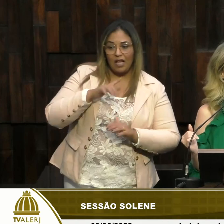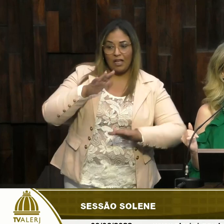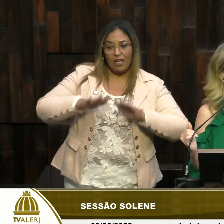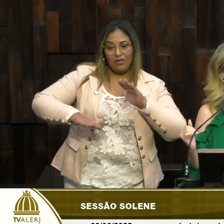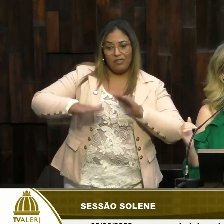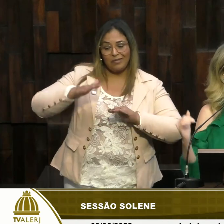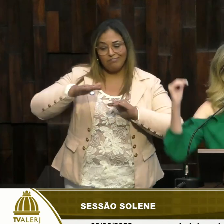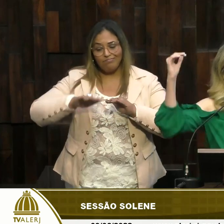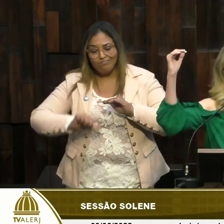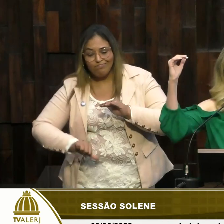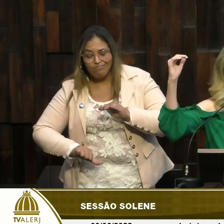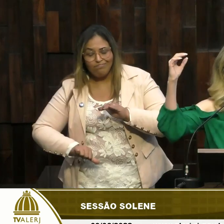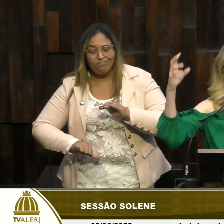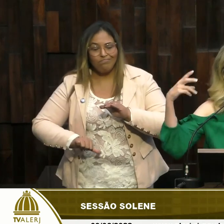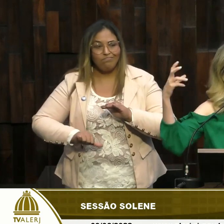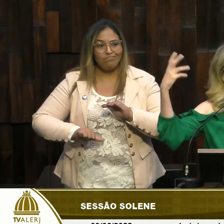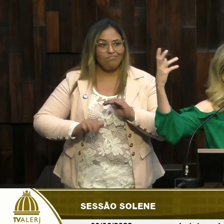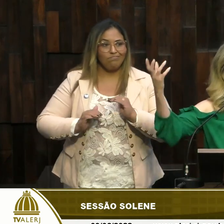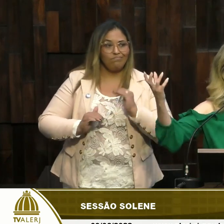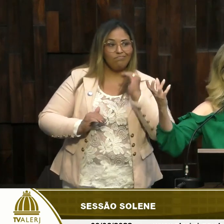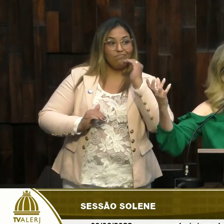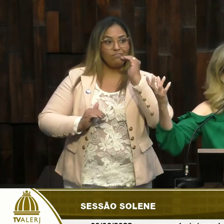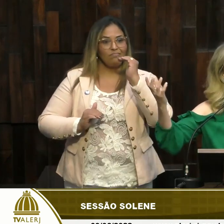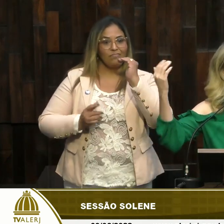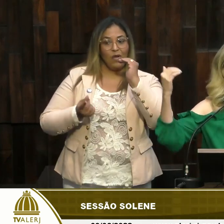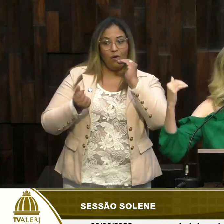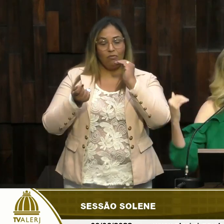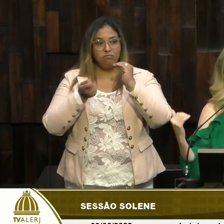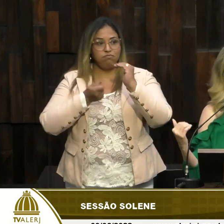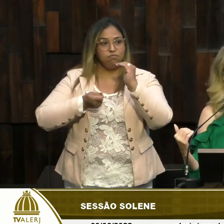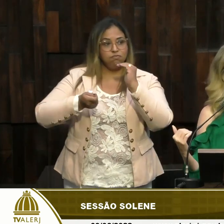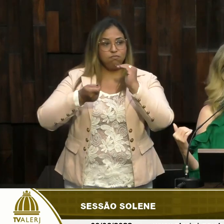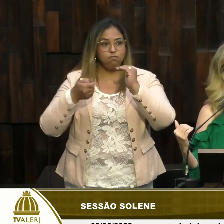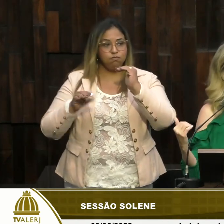mal, né? Horas você está faturando